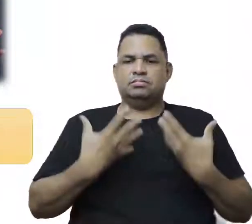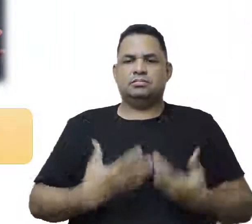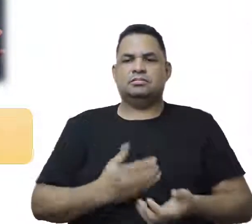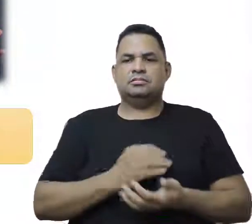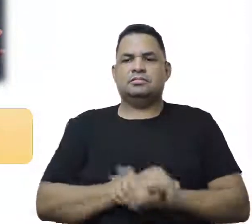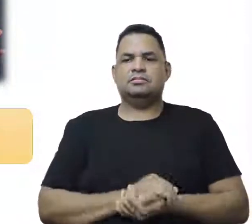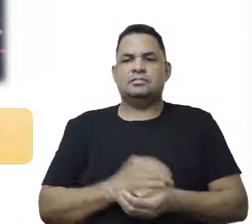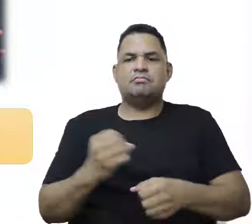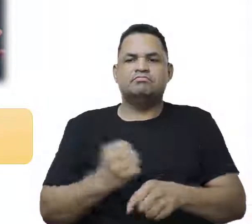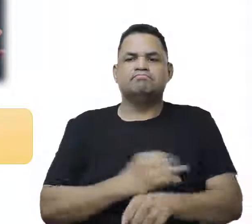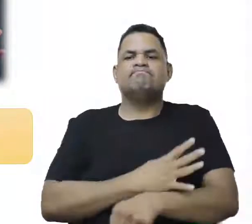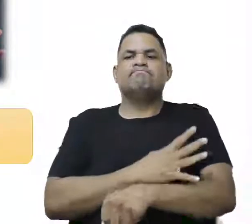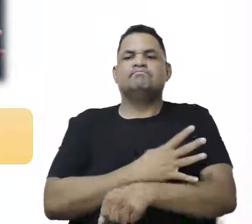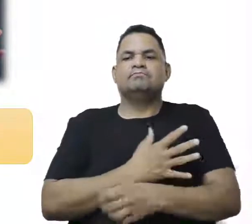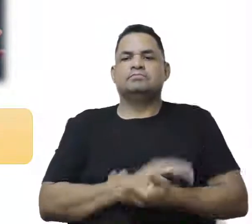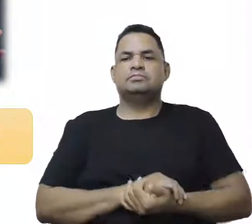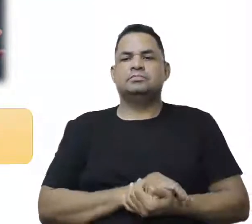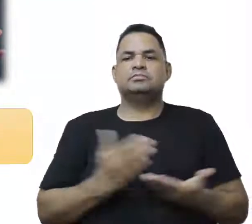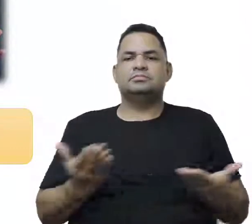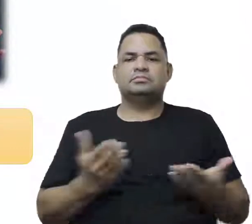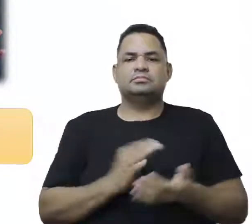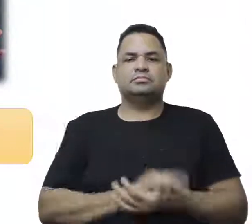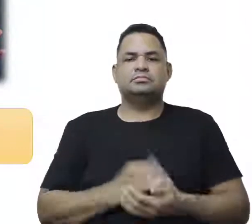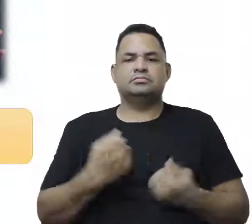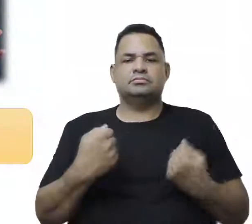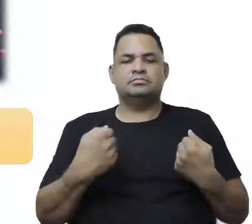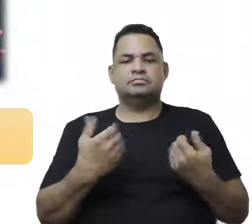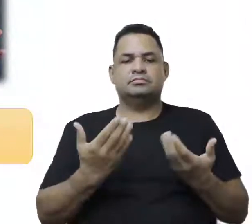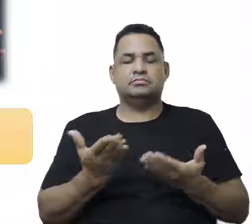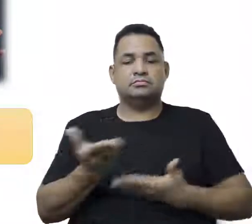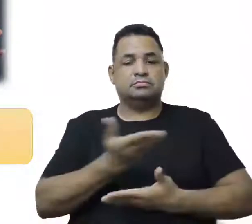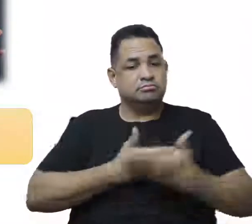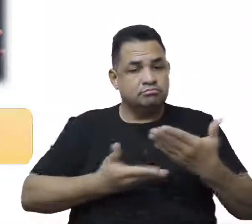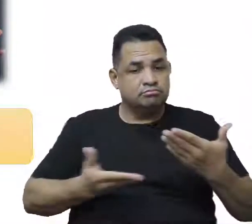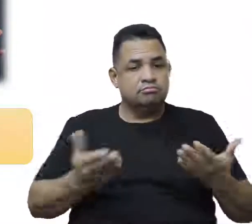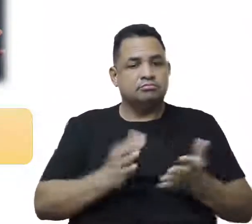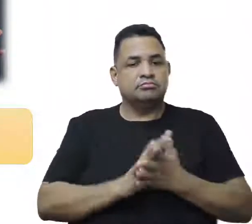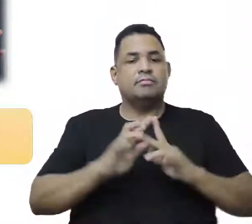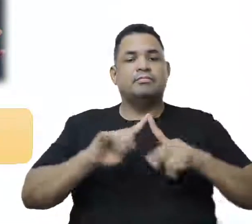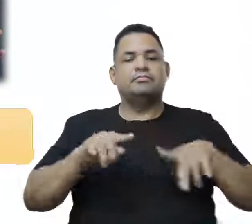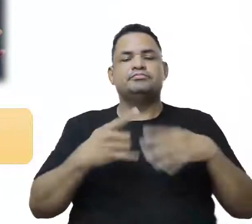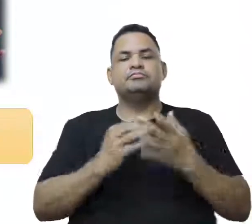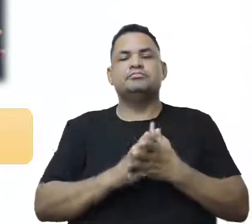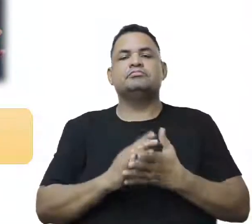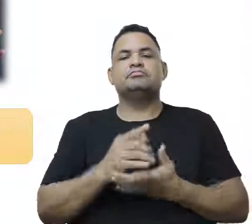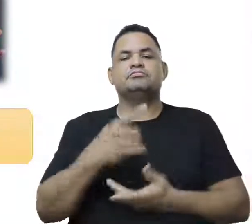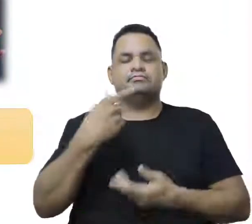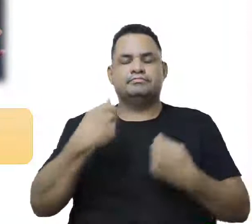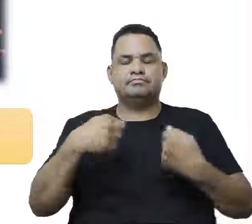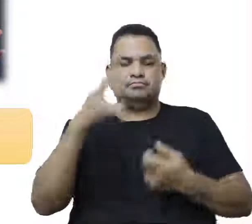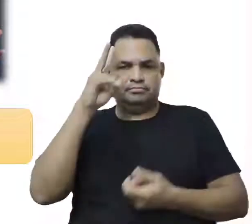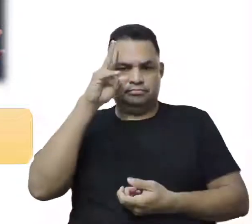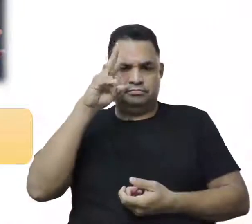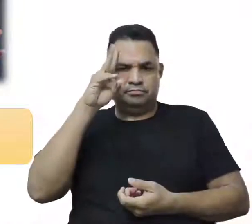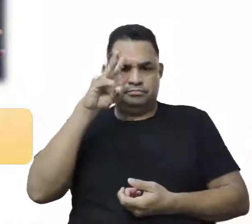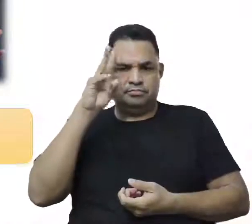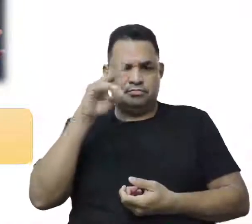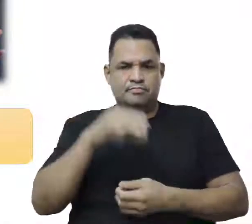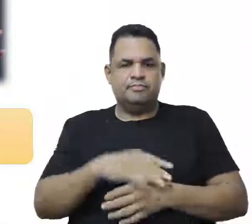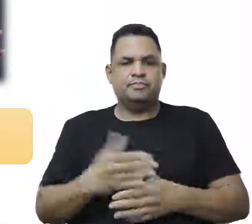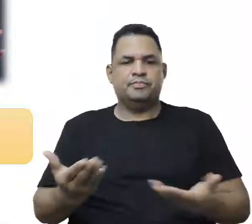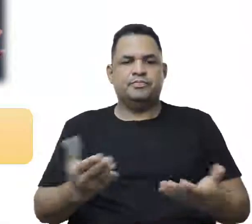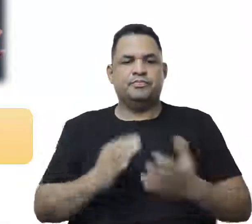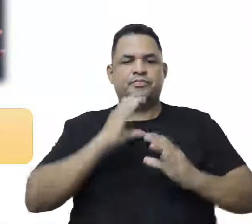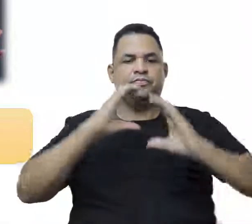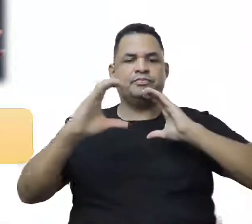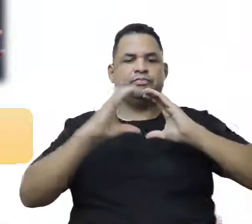aí da paquera, né? Então, a gente pode estar relacionado a isso. Mas o que a gente tem que lembrar? Que a